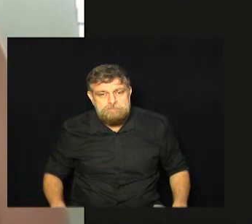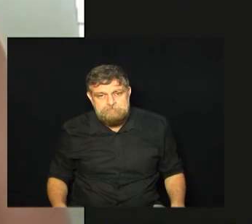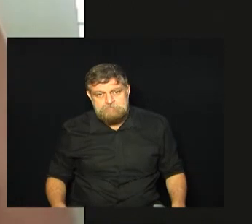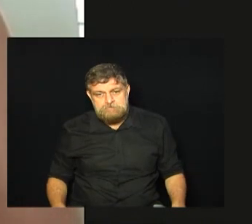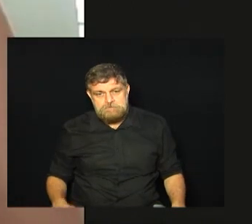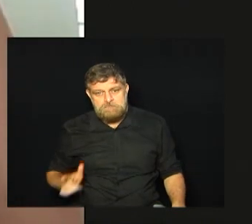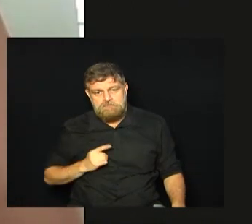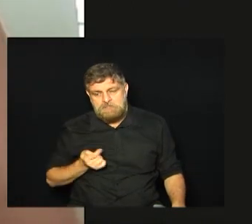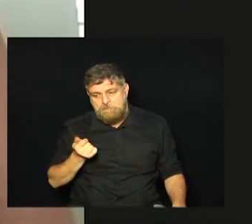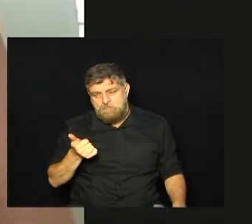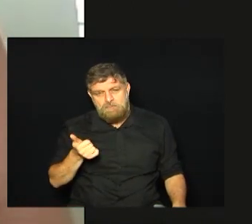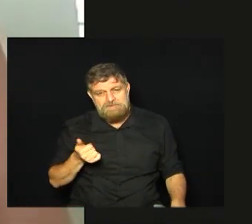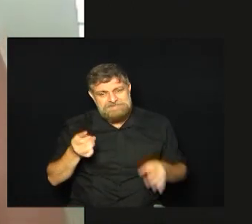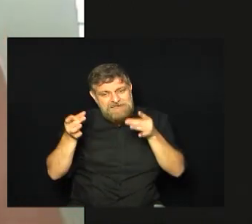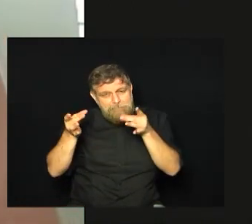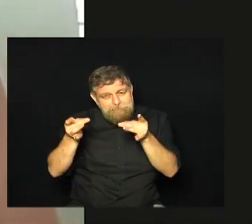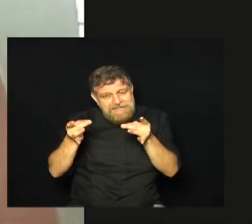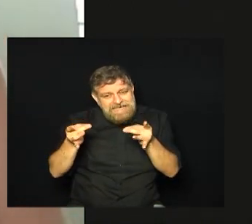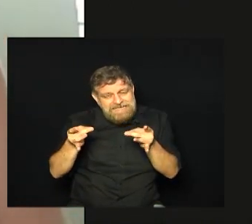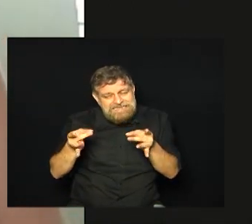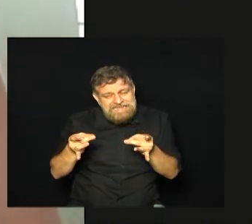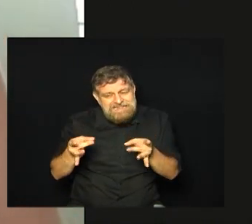São pequenas coisas.